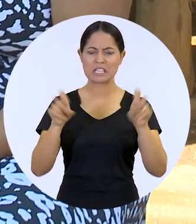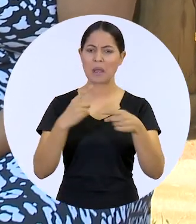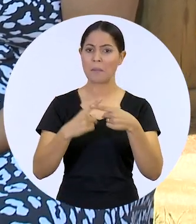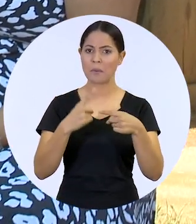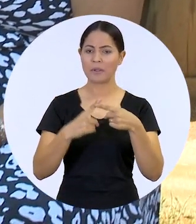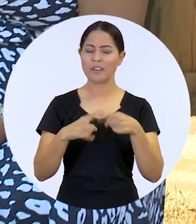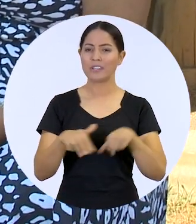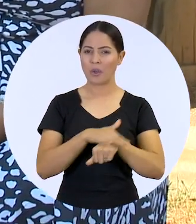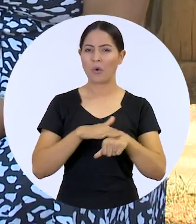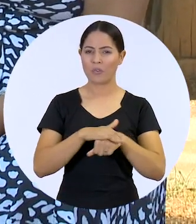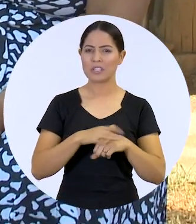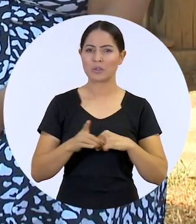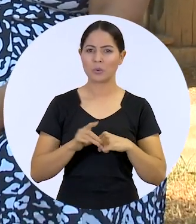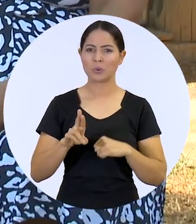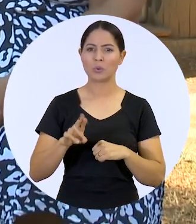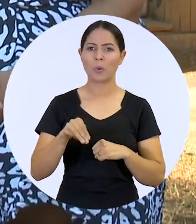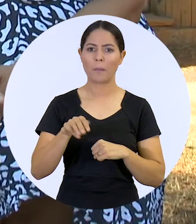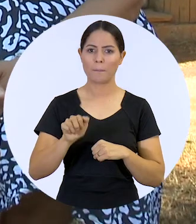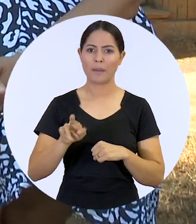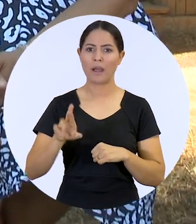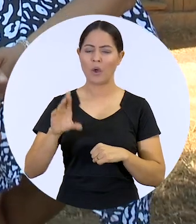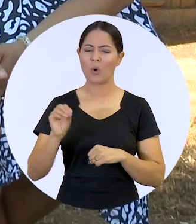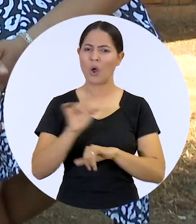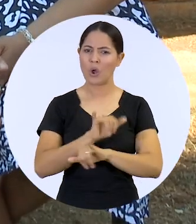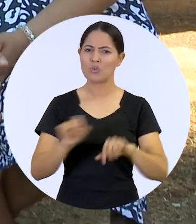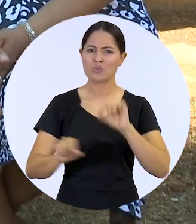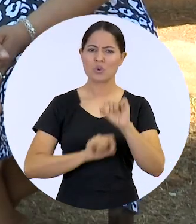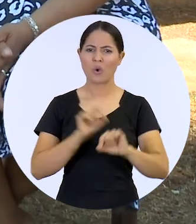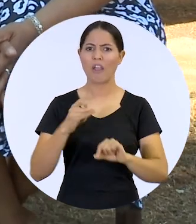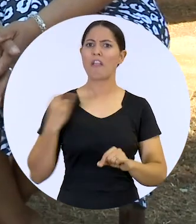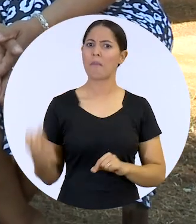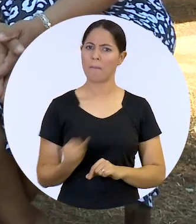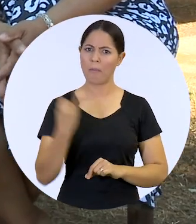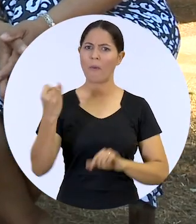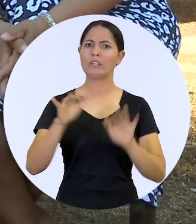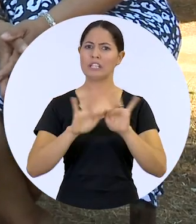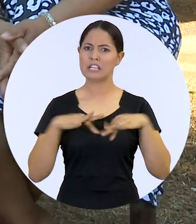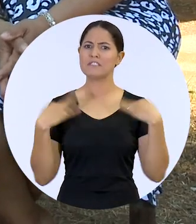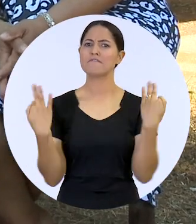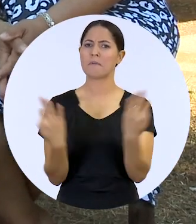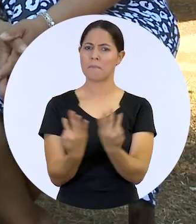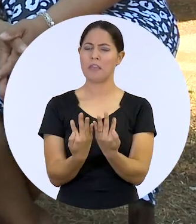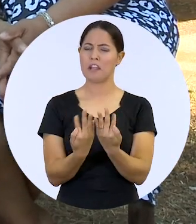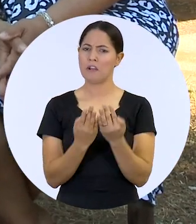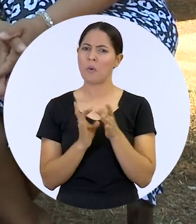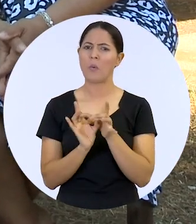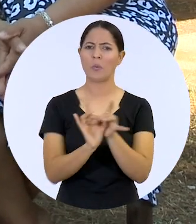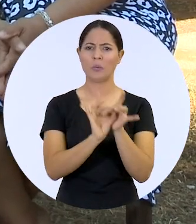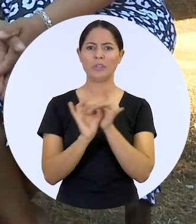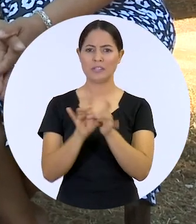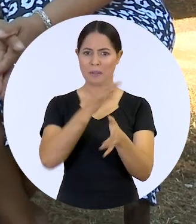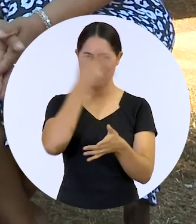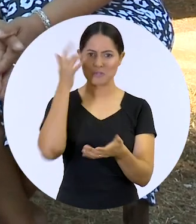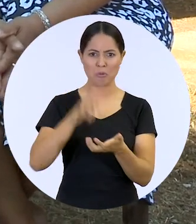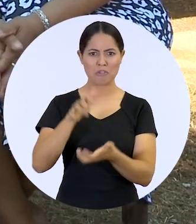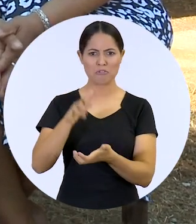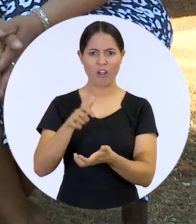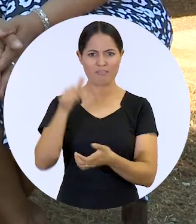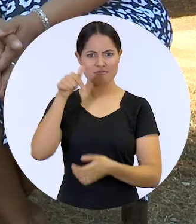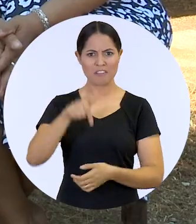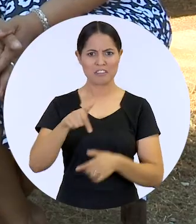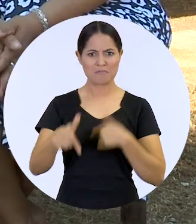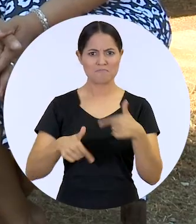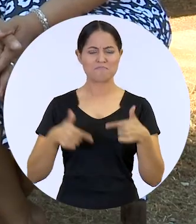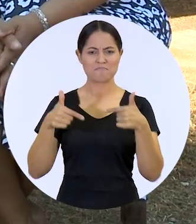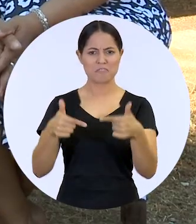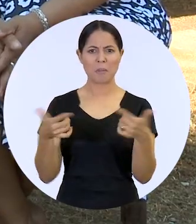abordei com o Dr. Mauro. O senhor falou dessa importância da família manter o vínculo com o idoso. E até legal esse trabalho que eles desenvolvem aqui.